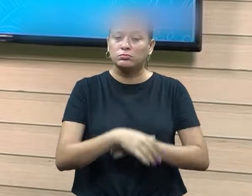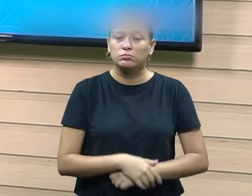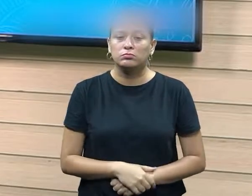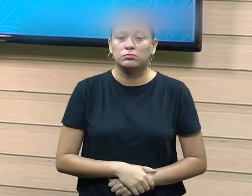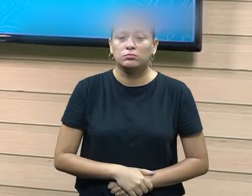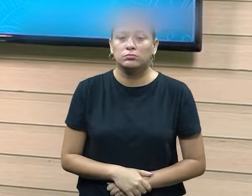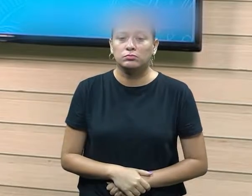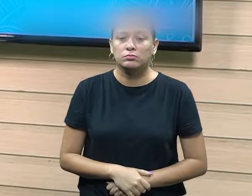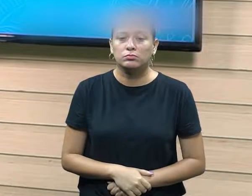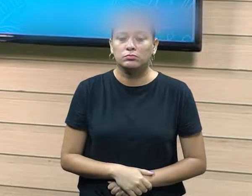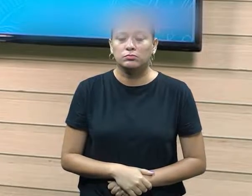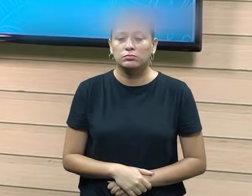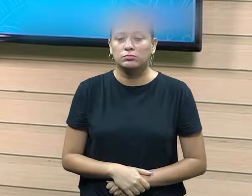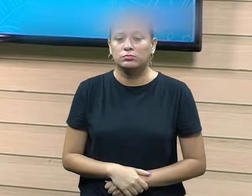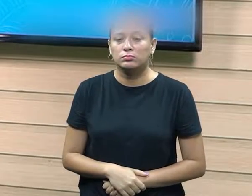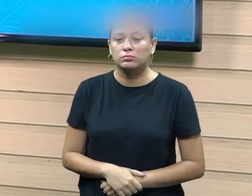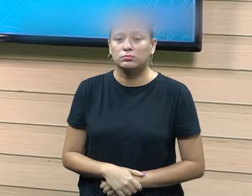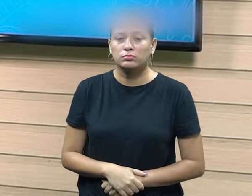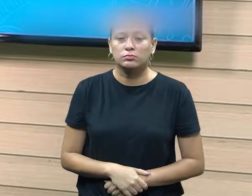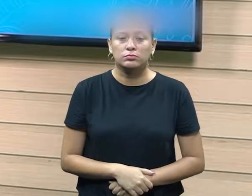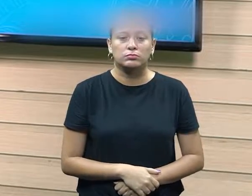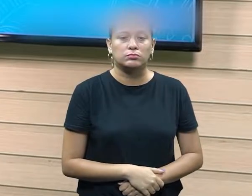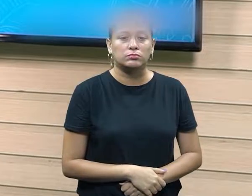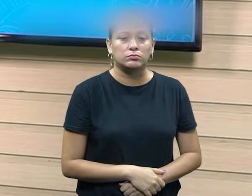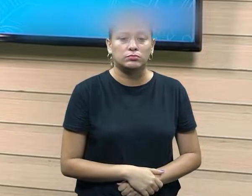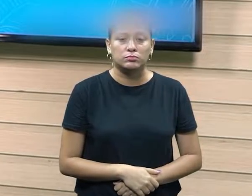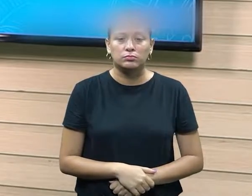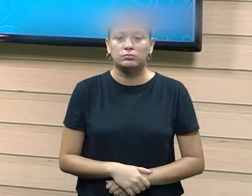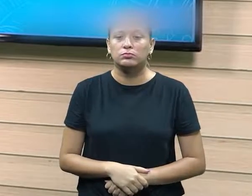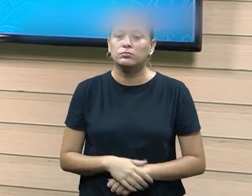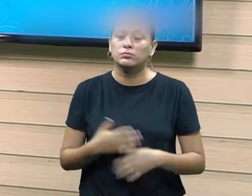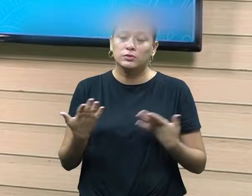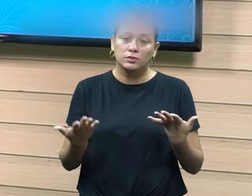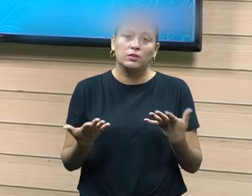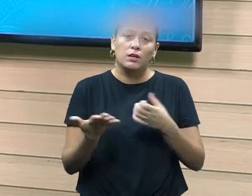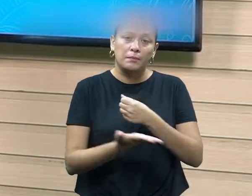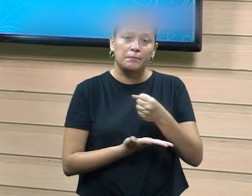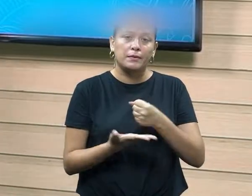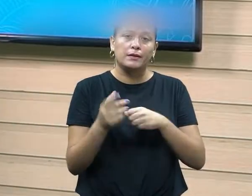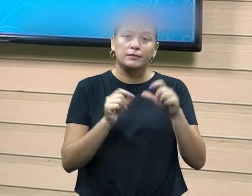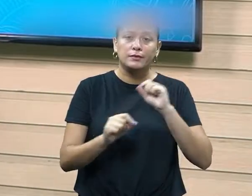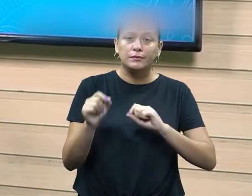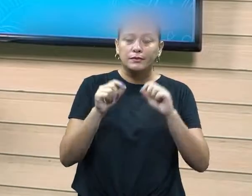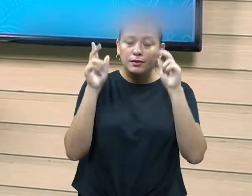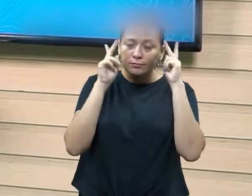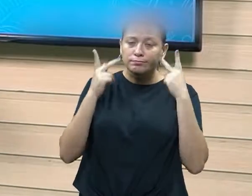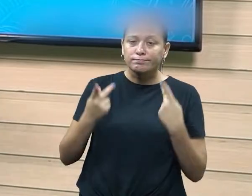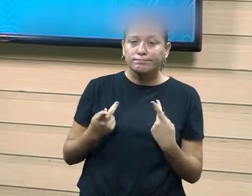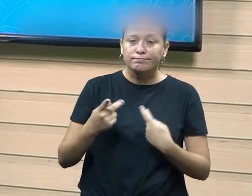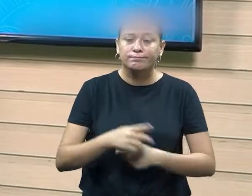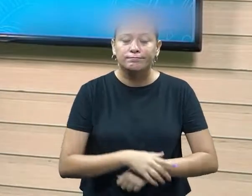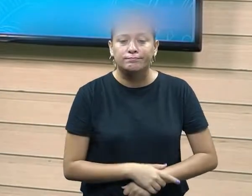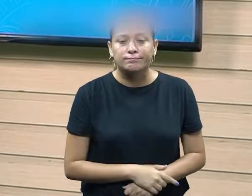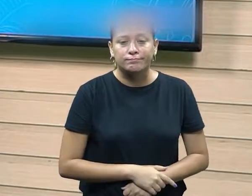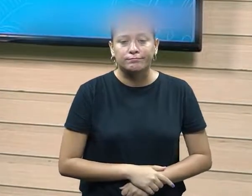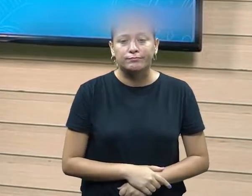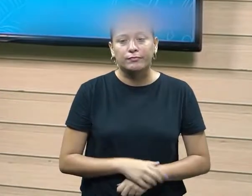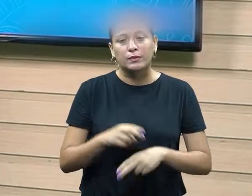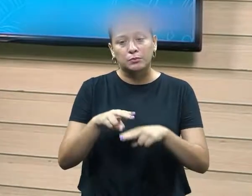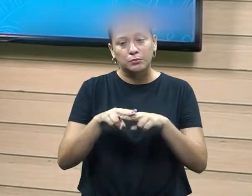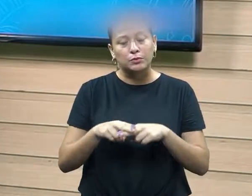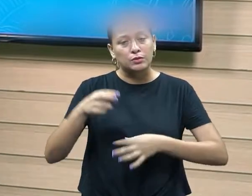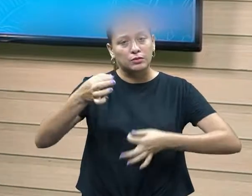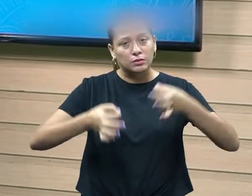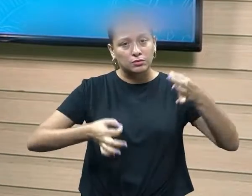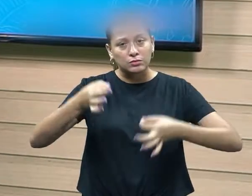um aqui se diferencia, mas o primordial está aí, né? Ser humano. Então é por isso que entra a questão da justiça,